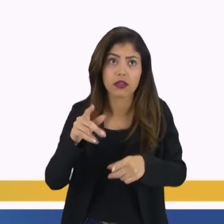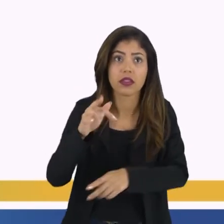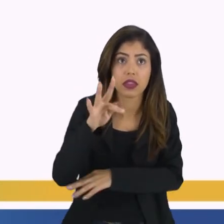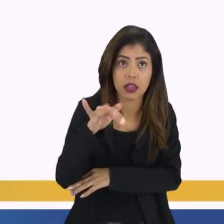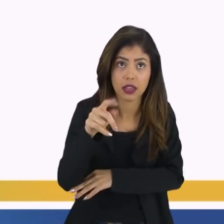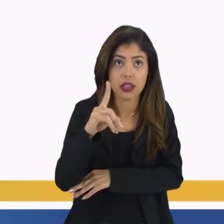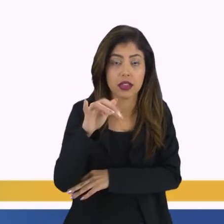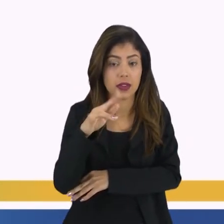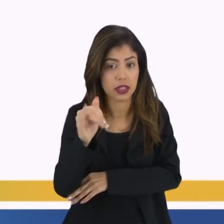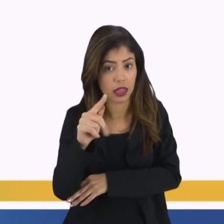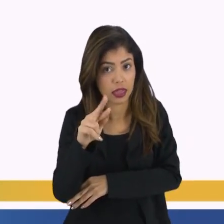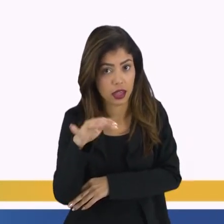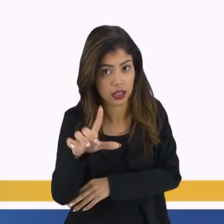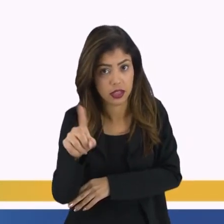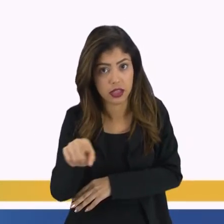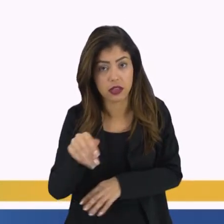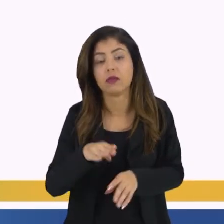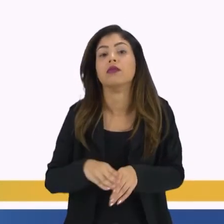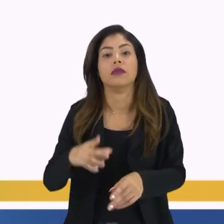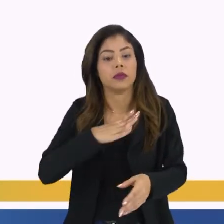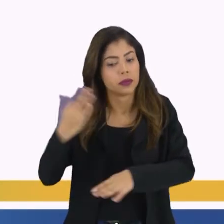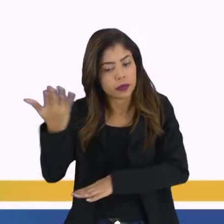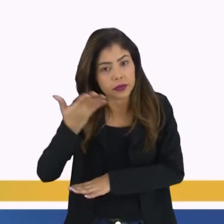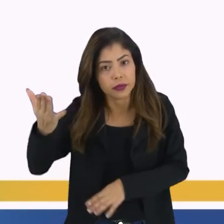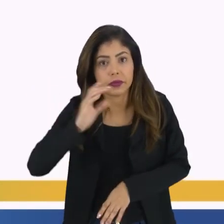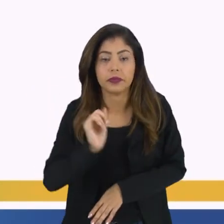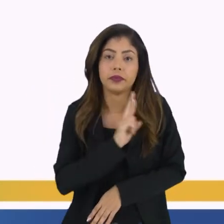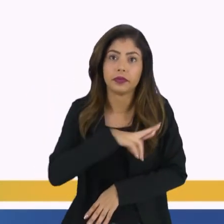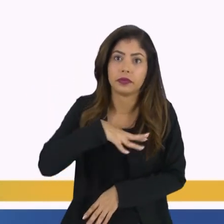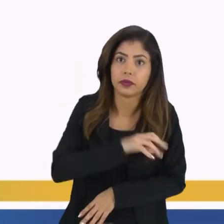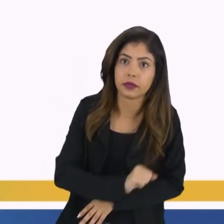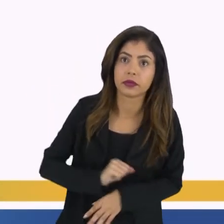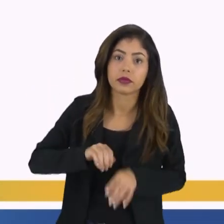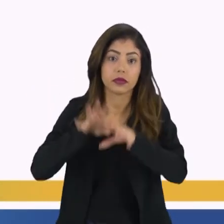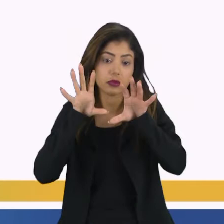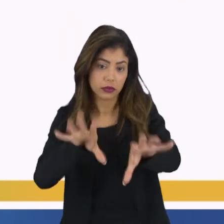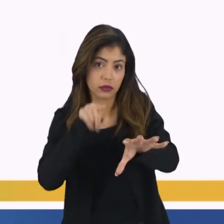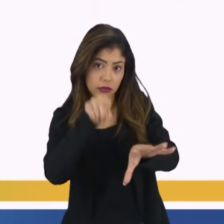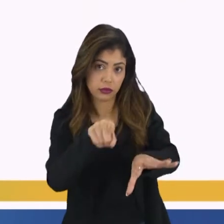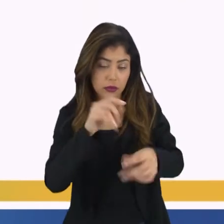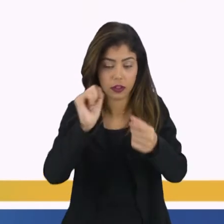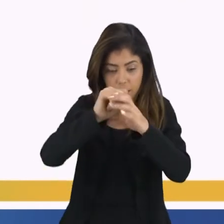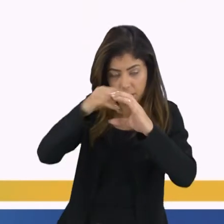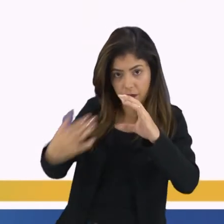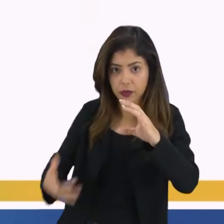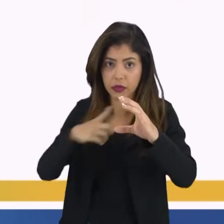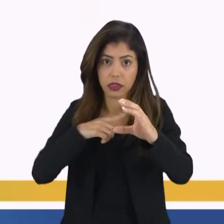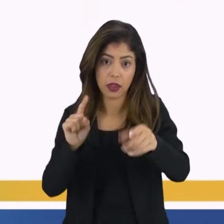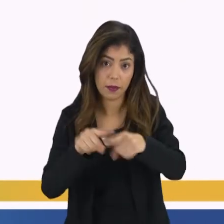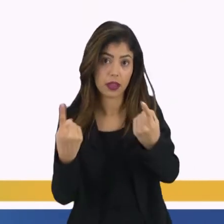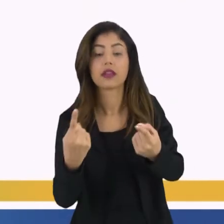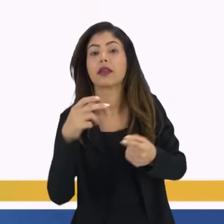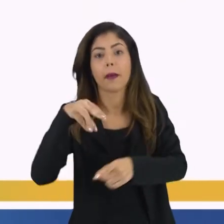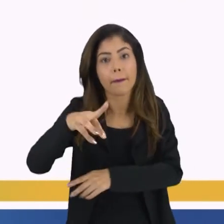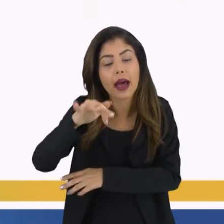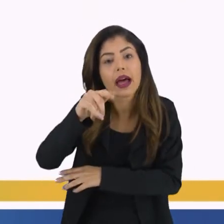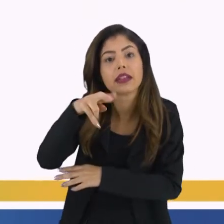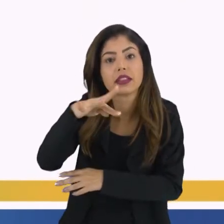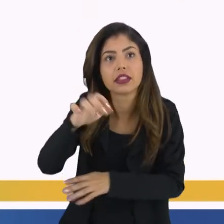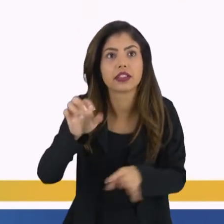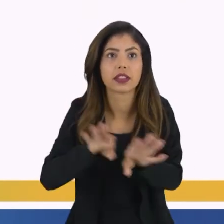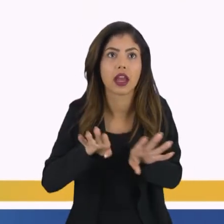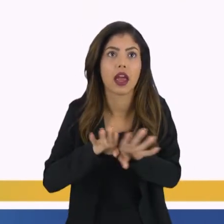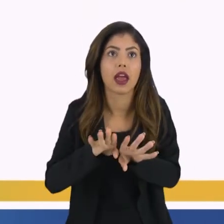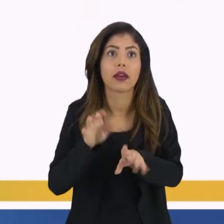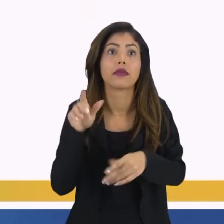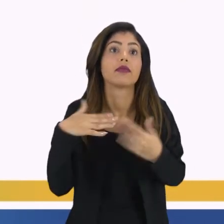Então, sempre relembrando ali, tendo como base o romantismo, que nessa obra vai trazer essas características mais marcantes, né? Então, o nosso gabarito